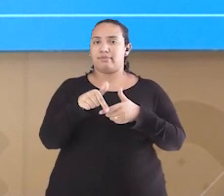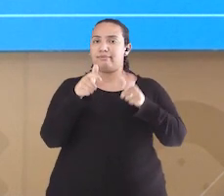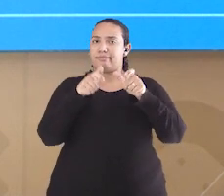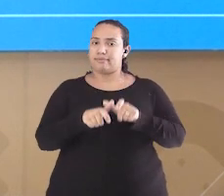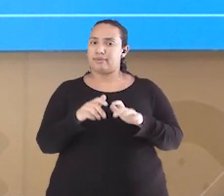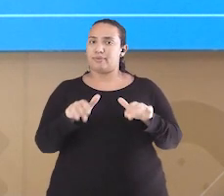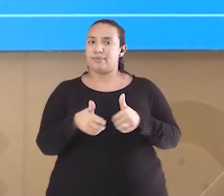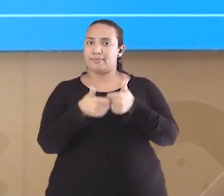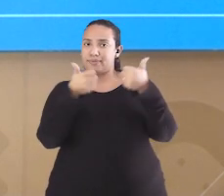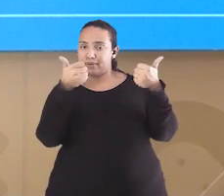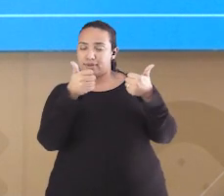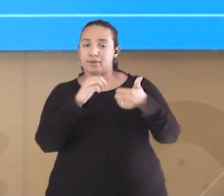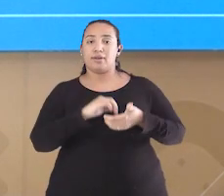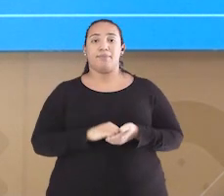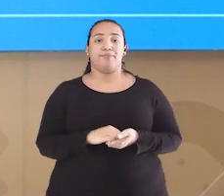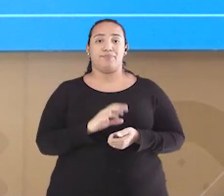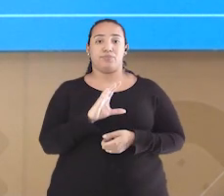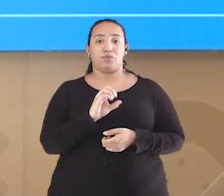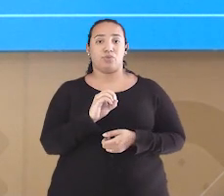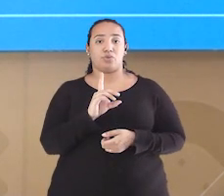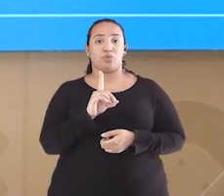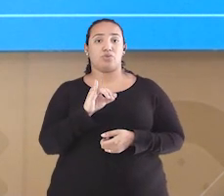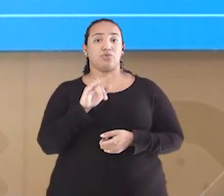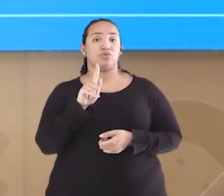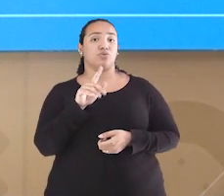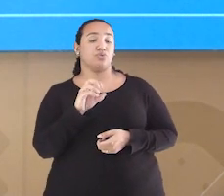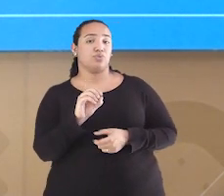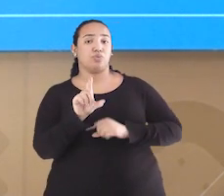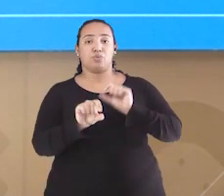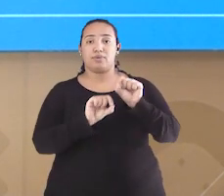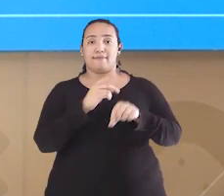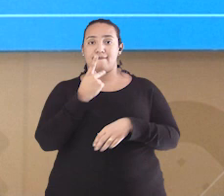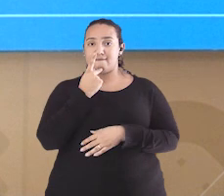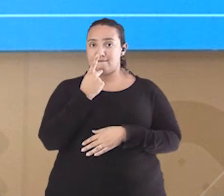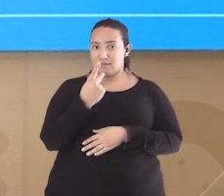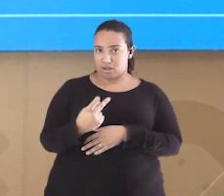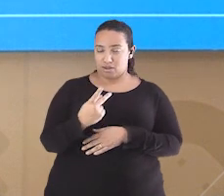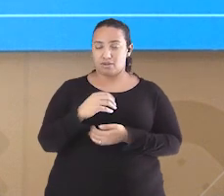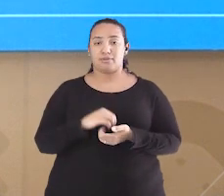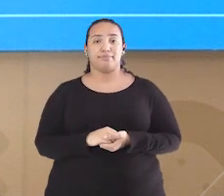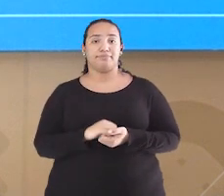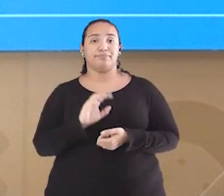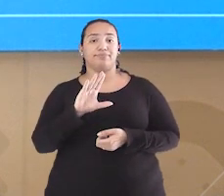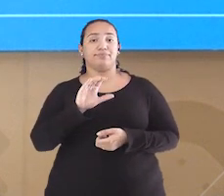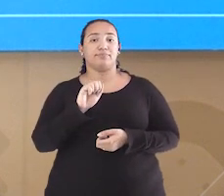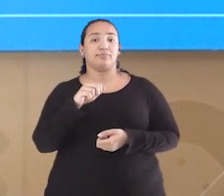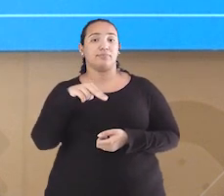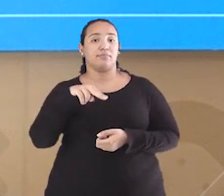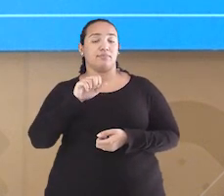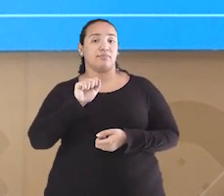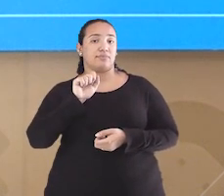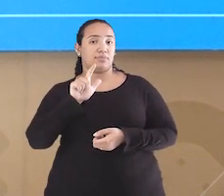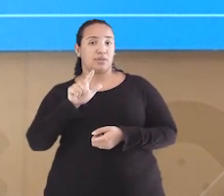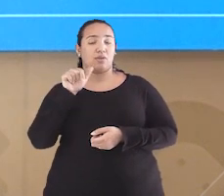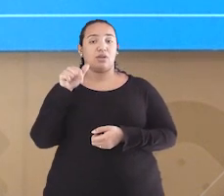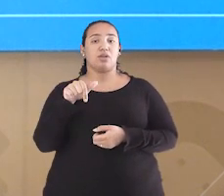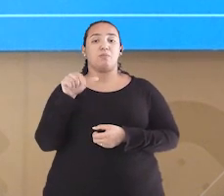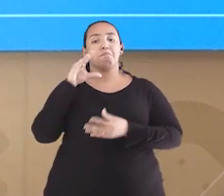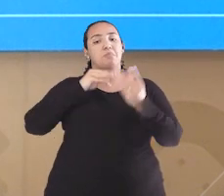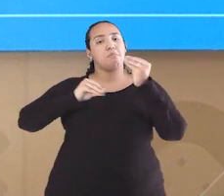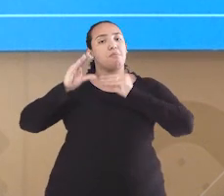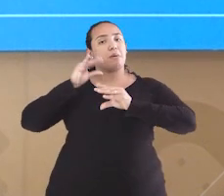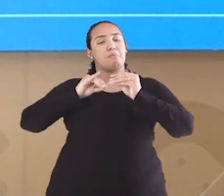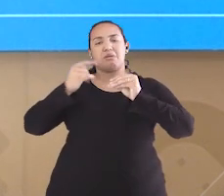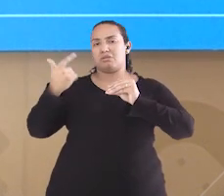bairro, o código é a fala, o canal é uma conversa oral, ou seja, vocês estão falando, não existe,